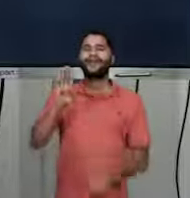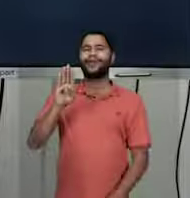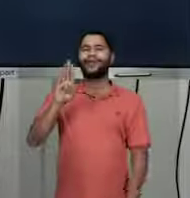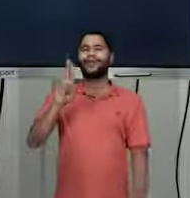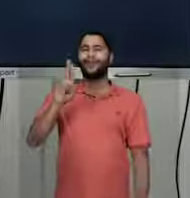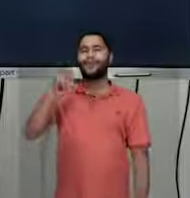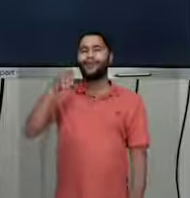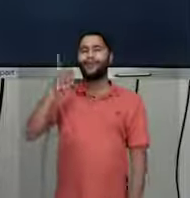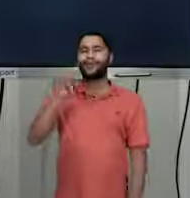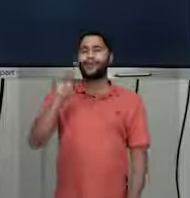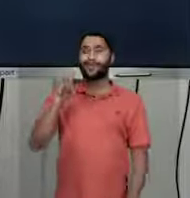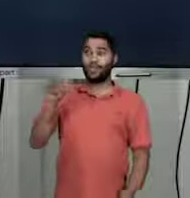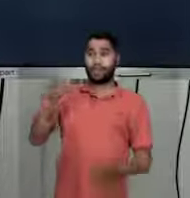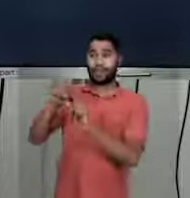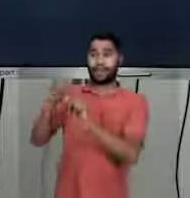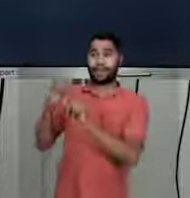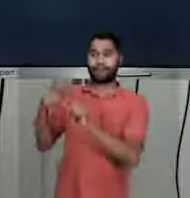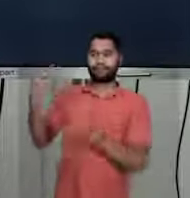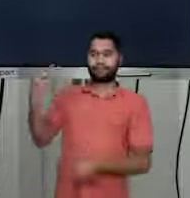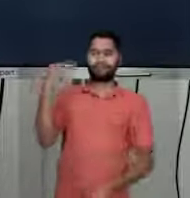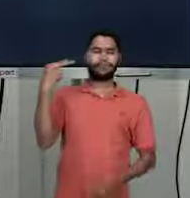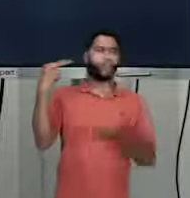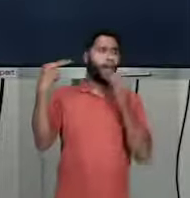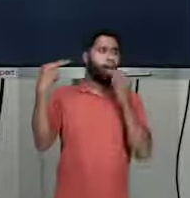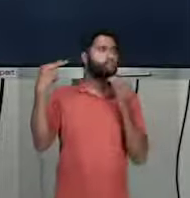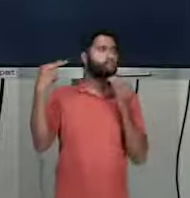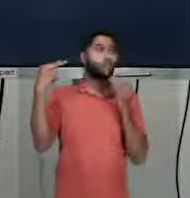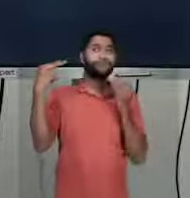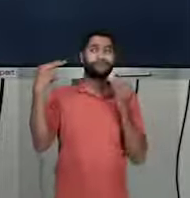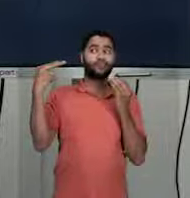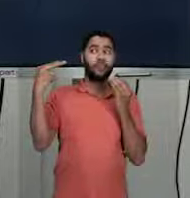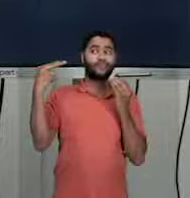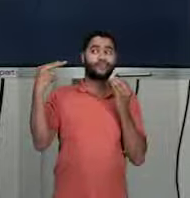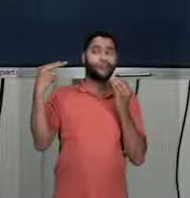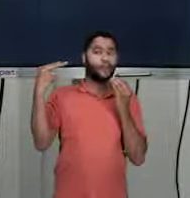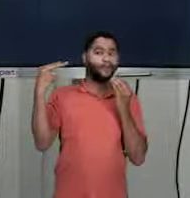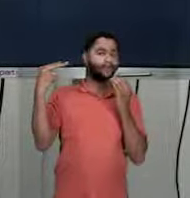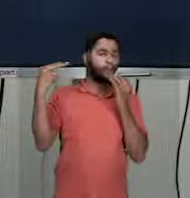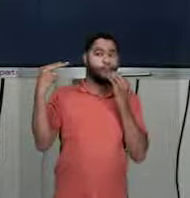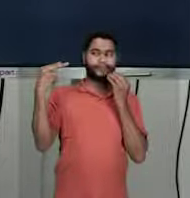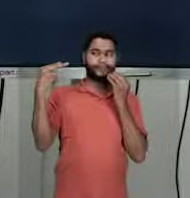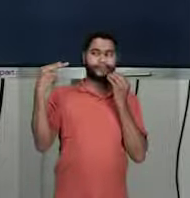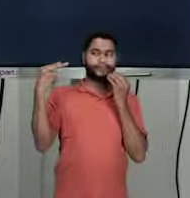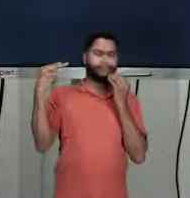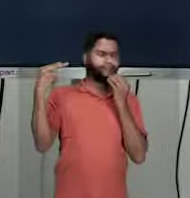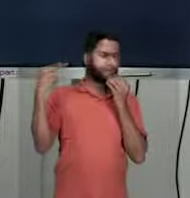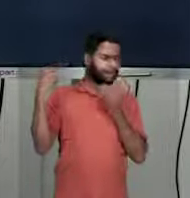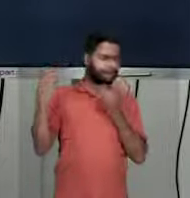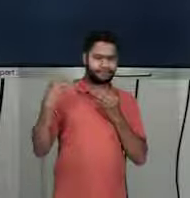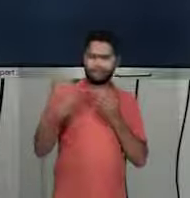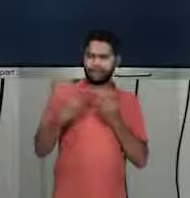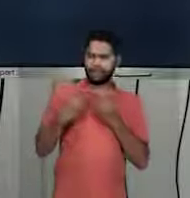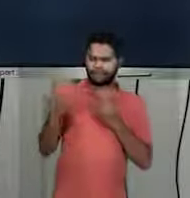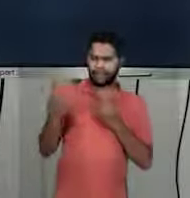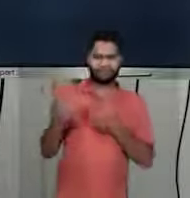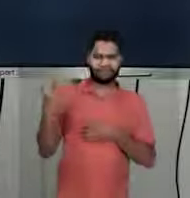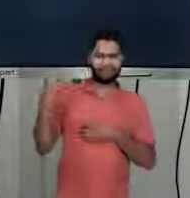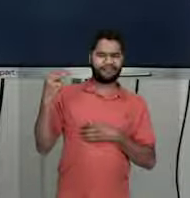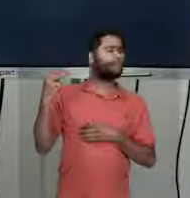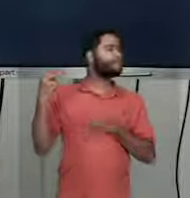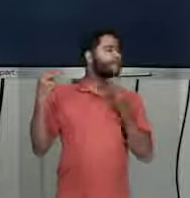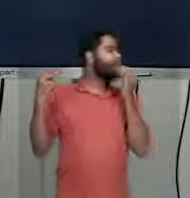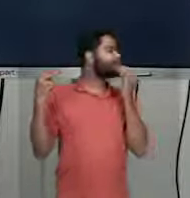uma grávida estivesse perto de você, se estivesse comendo alguma coisa, sua mãe ou alguém que estivesse perto, falava assim, dá um pedaço para ela, porque senão vai te dar